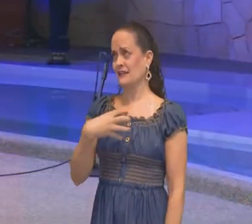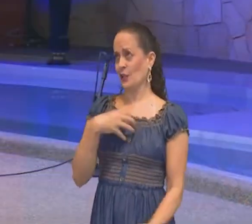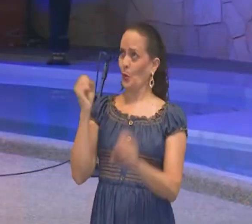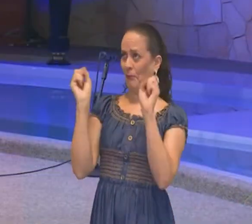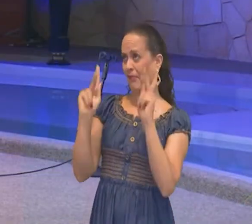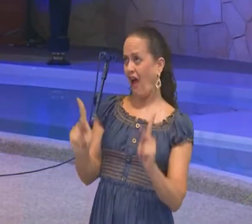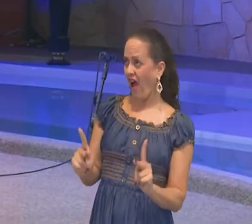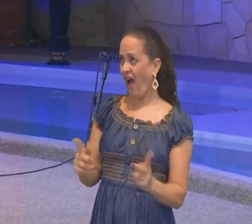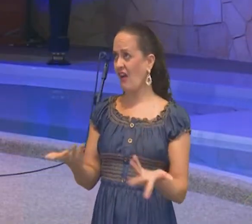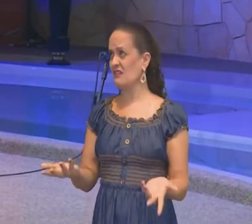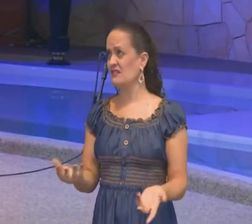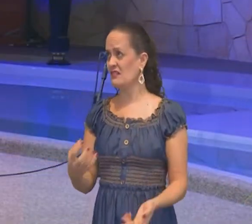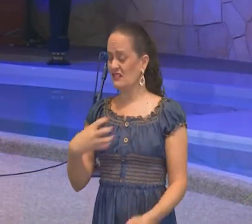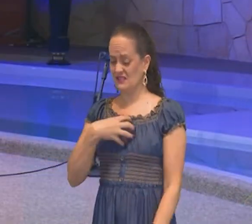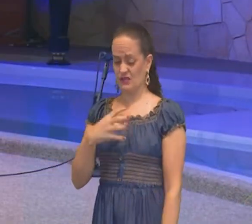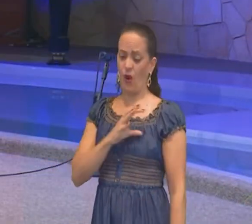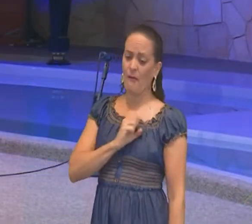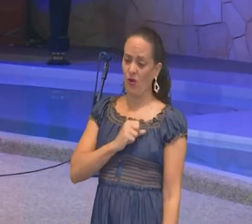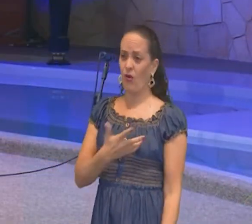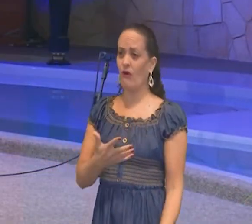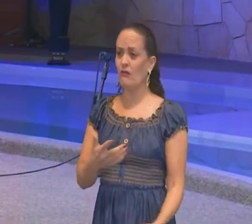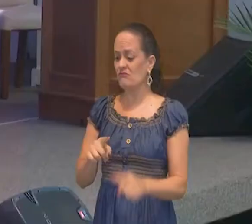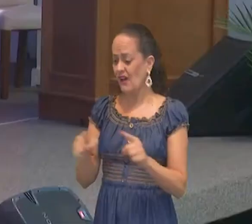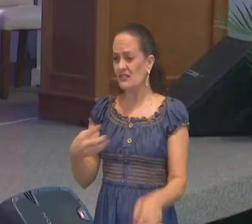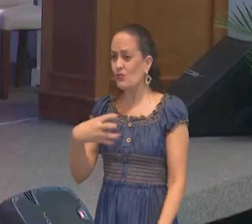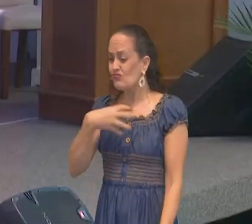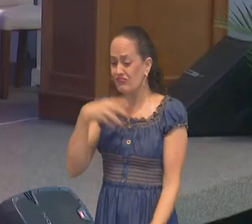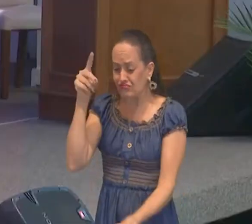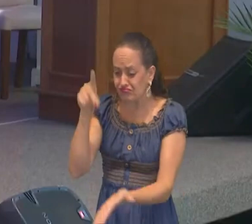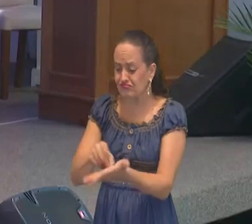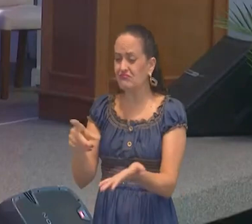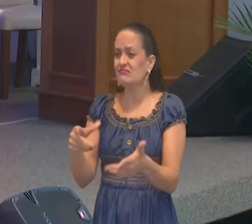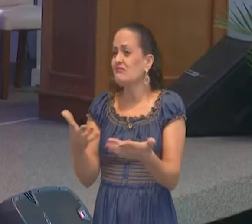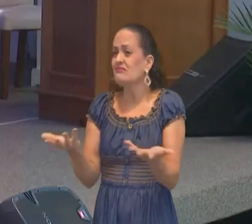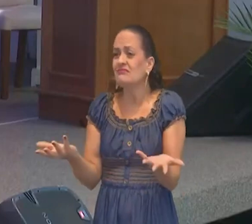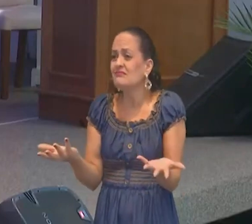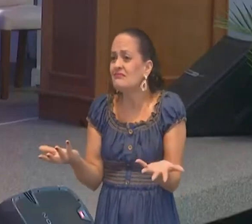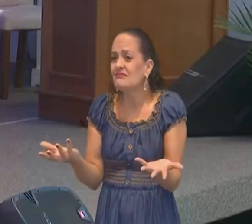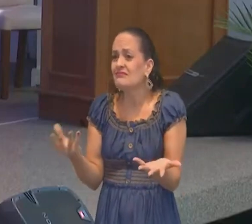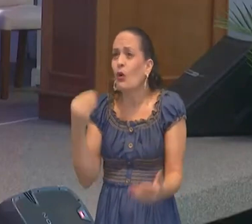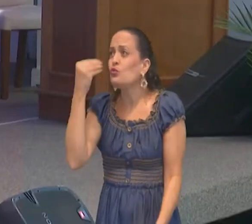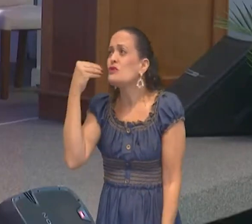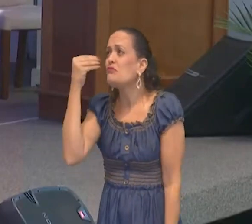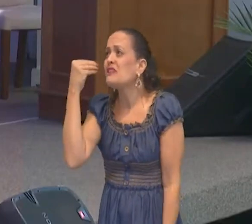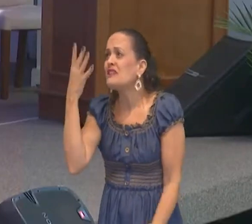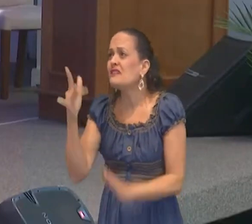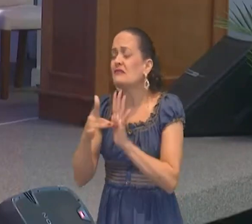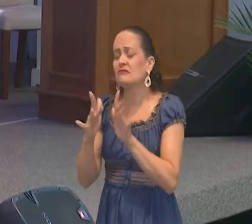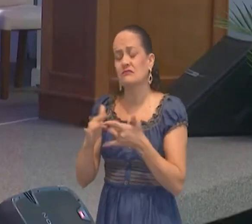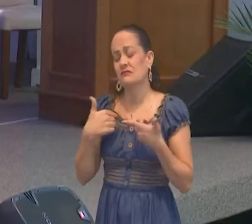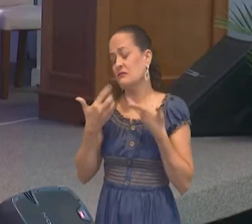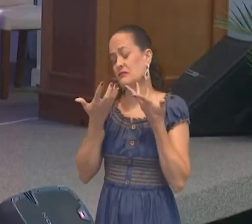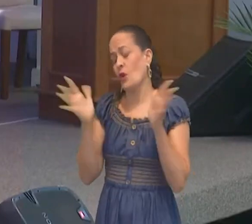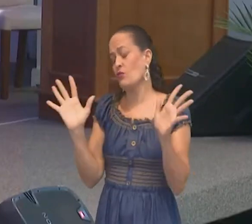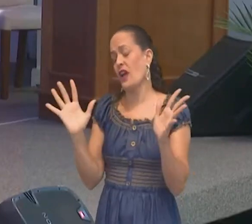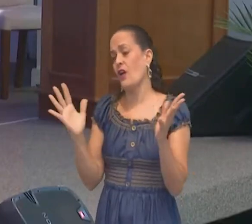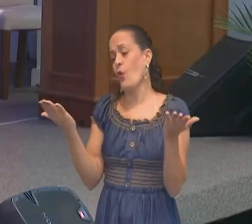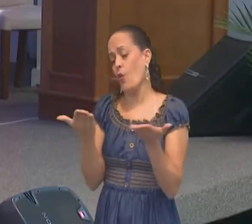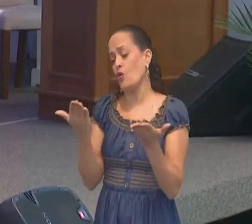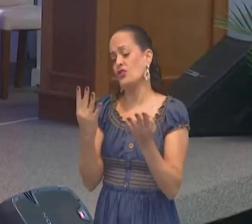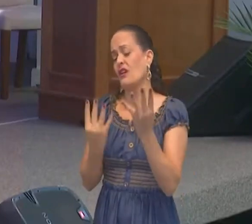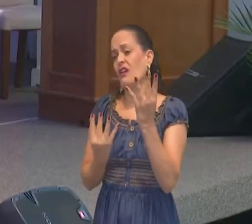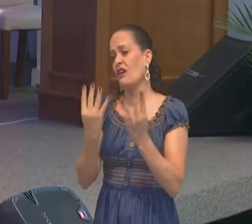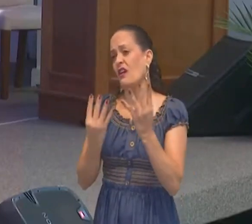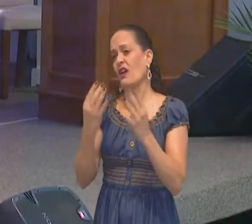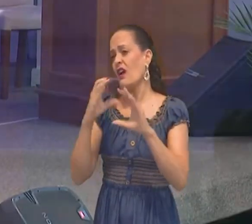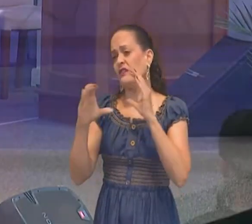um amor que eu também não consigo sentir, falar de um Cristo que eu nunca experimentei. Eu não vou cantar hoje e nem pretendo